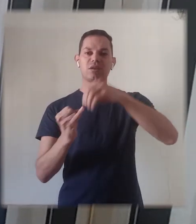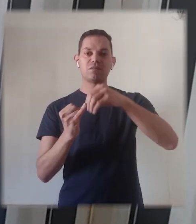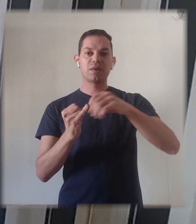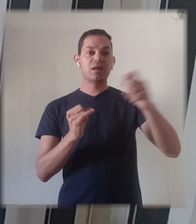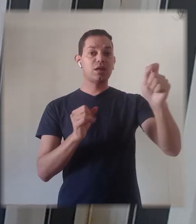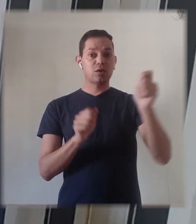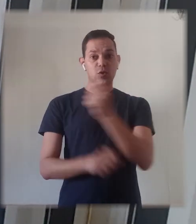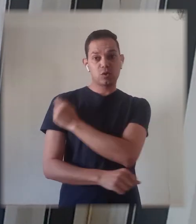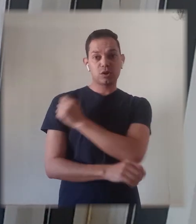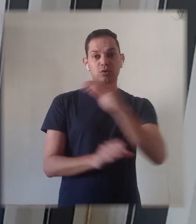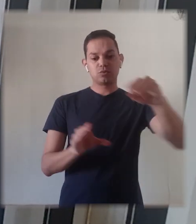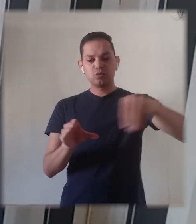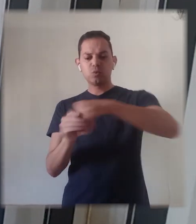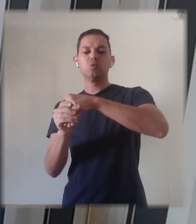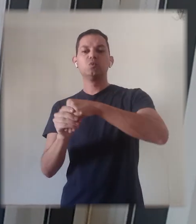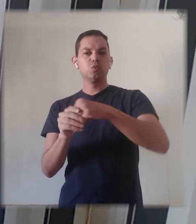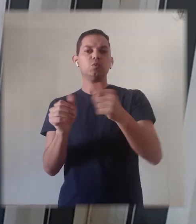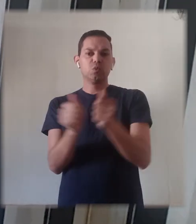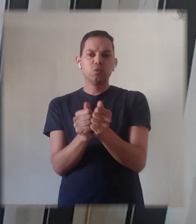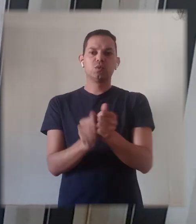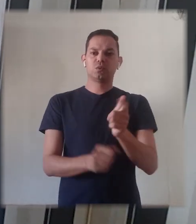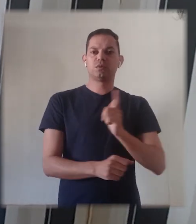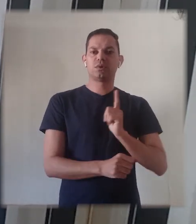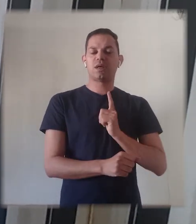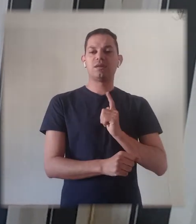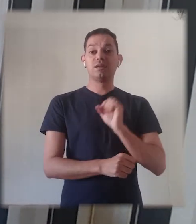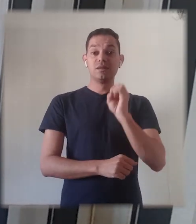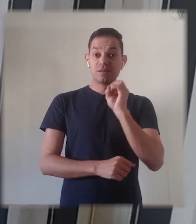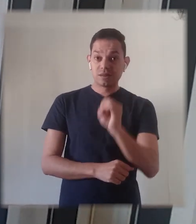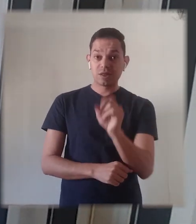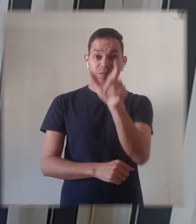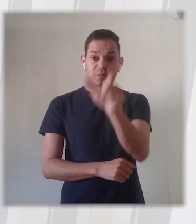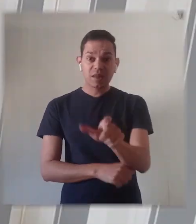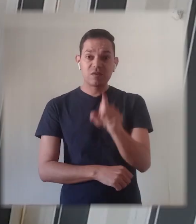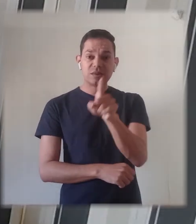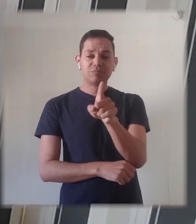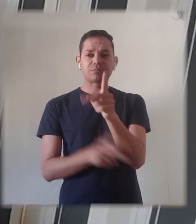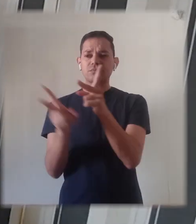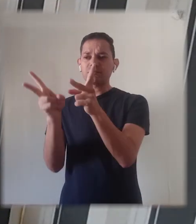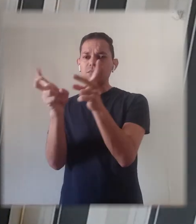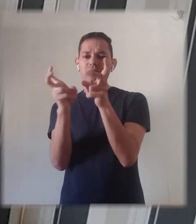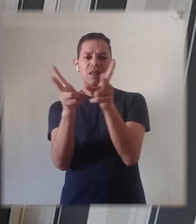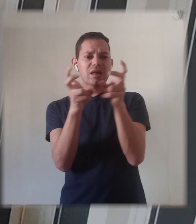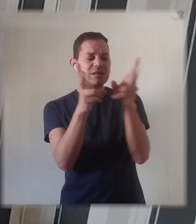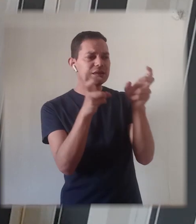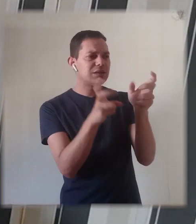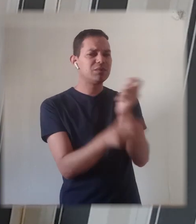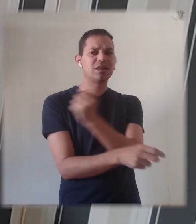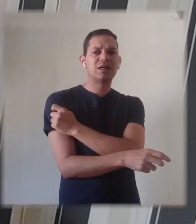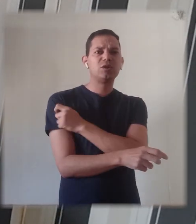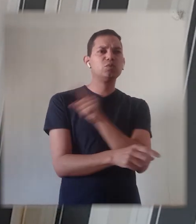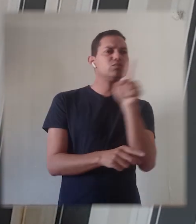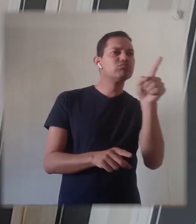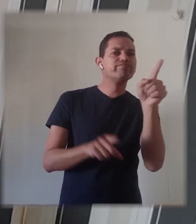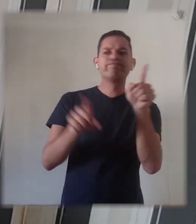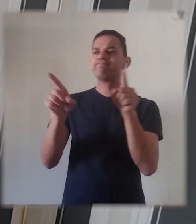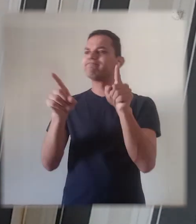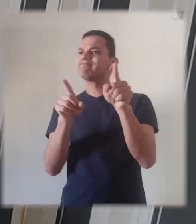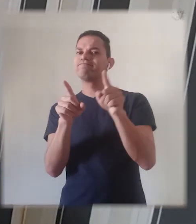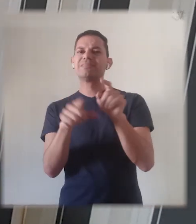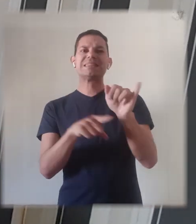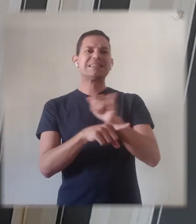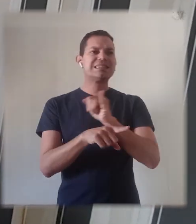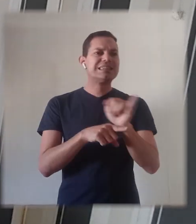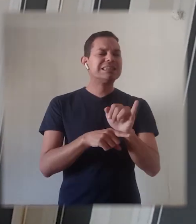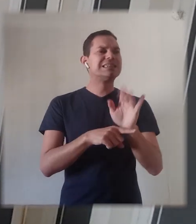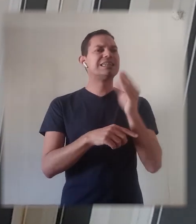vão estar envolvidos nesse processo, né, de adesão ao plano. Caso você perceba que os